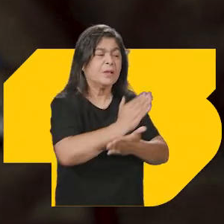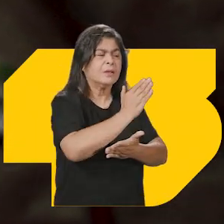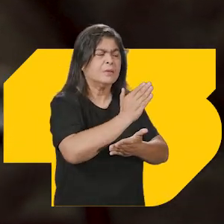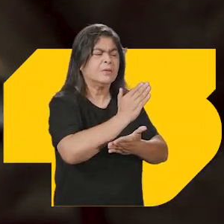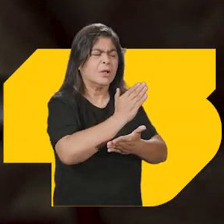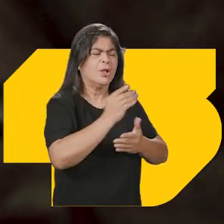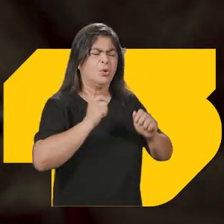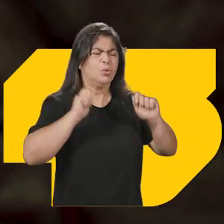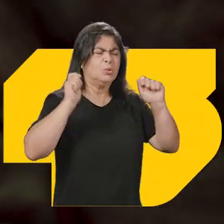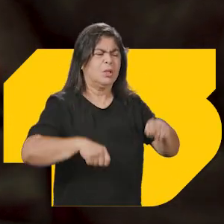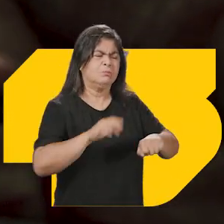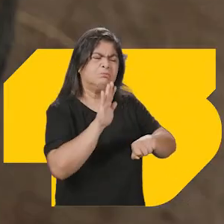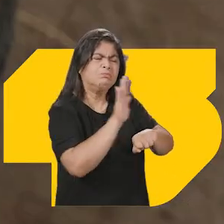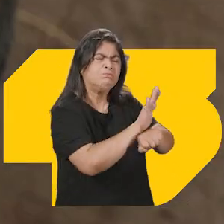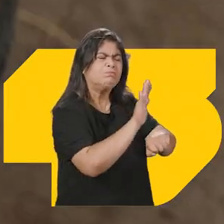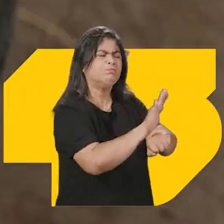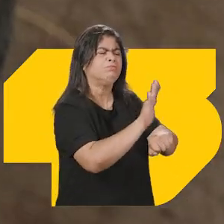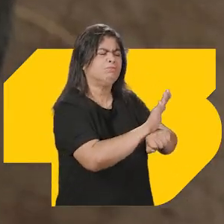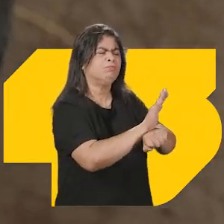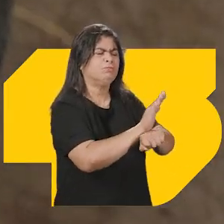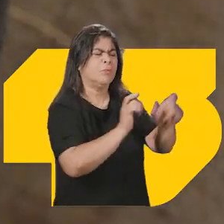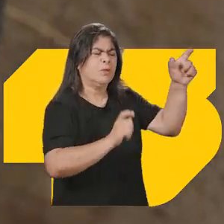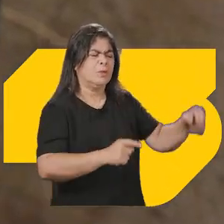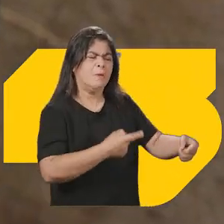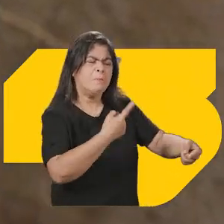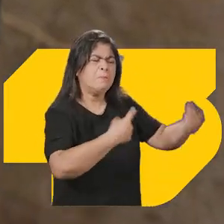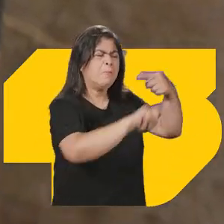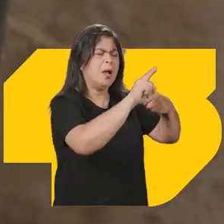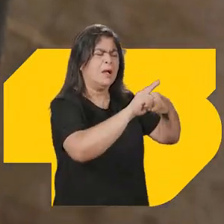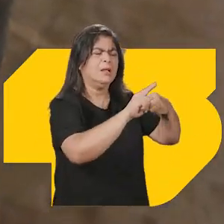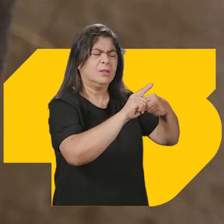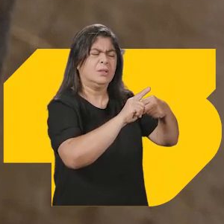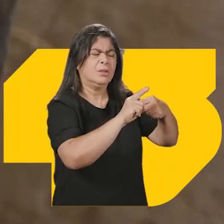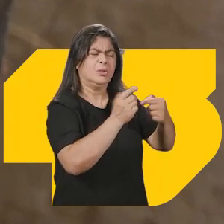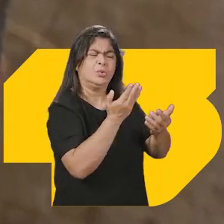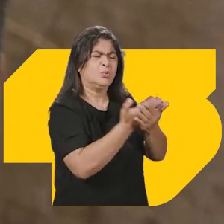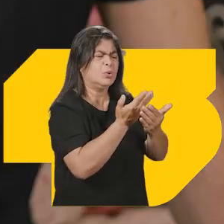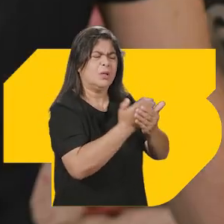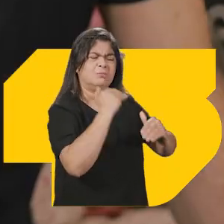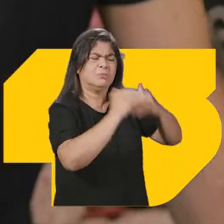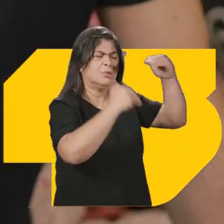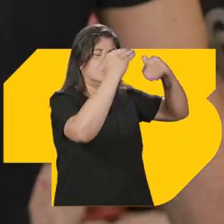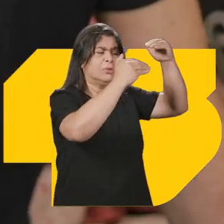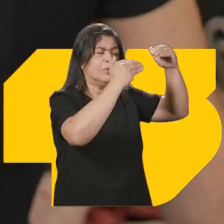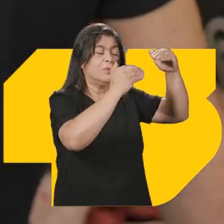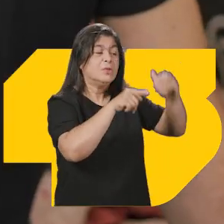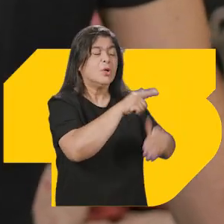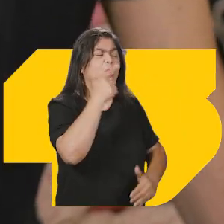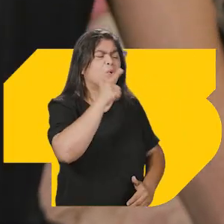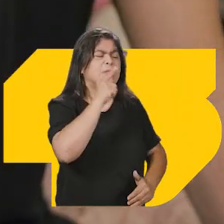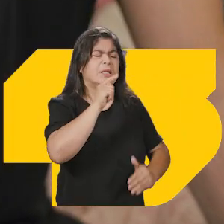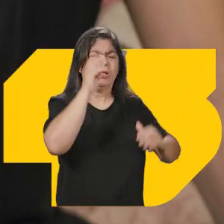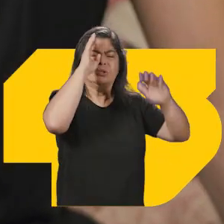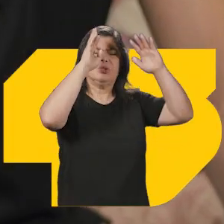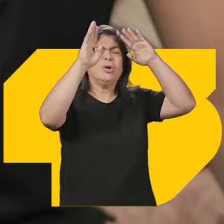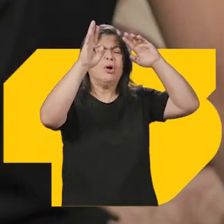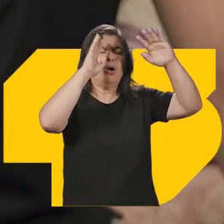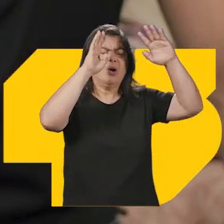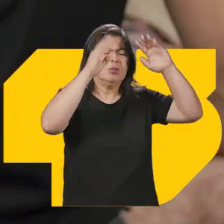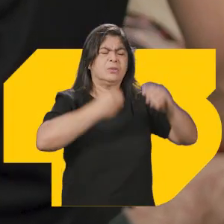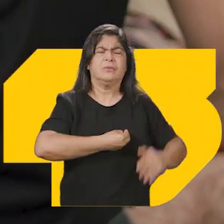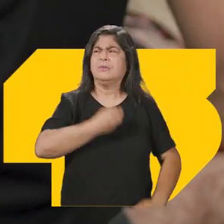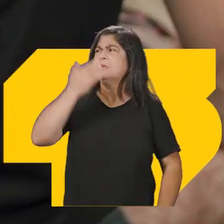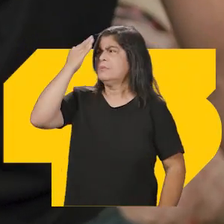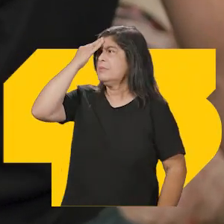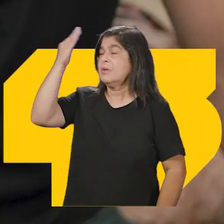eu vou fazer de tudo, para você ter uma educação cada vez melhor. Para você conseguir ser o que você quiser na